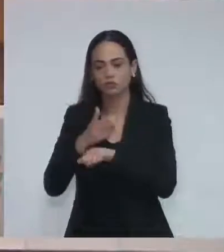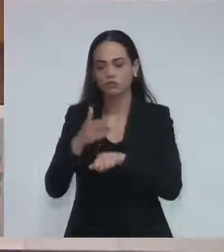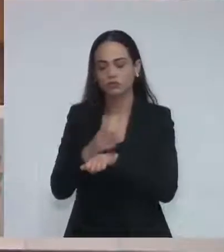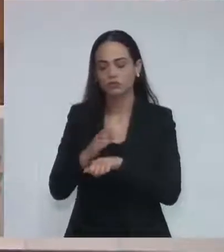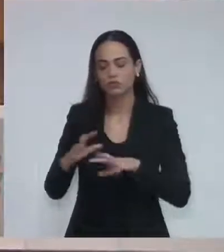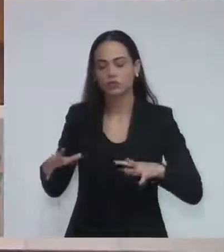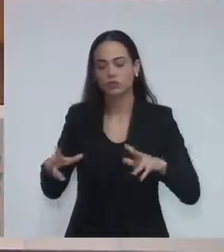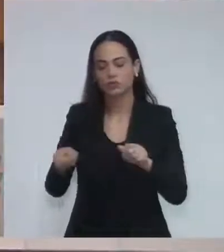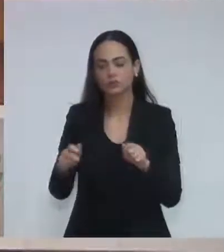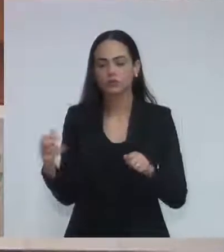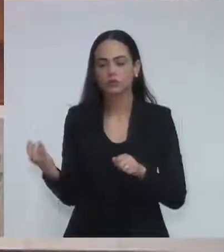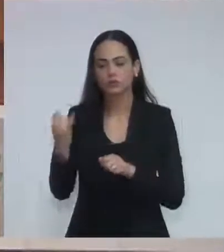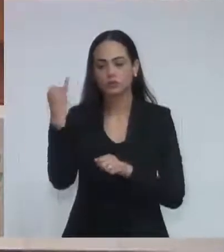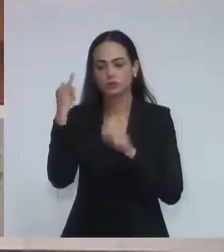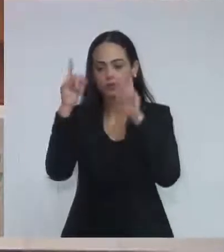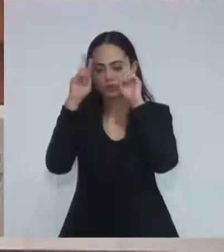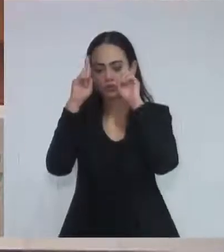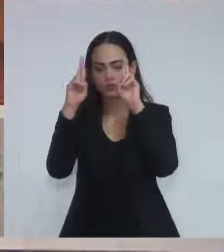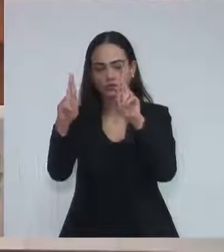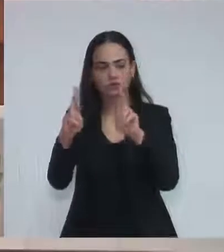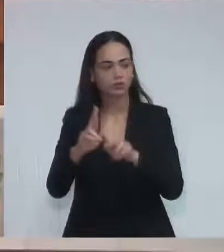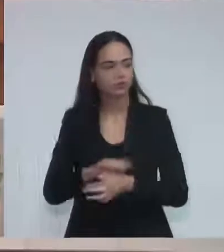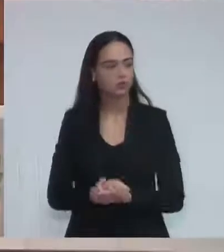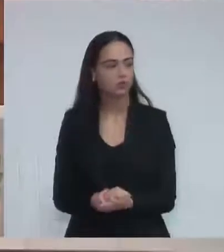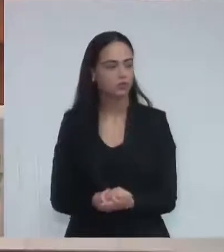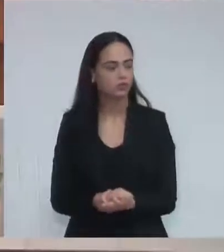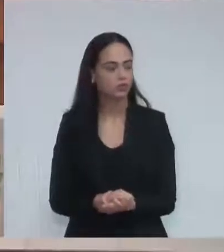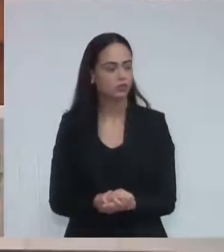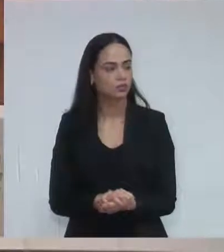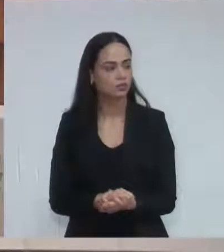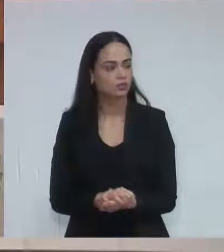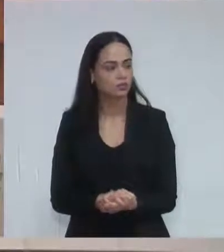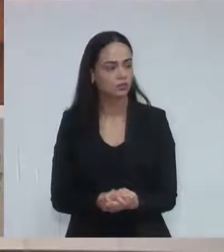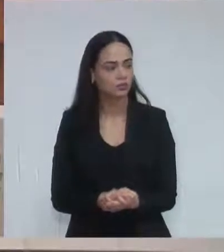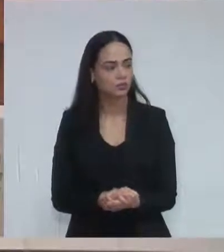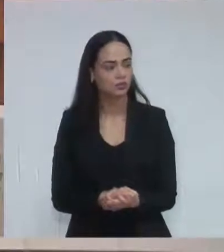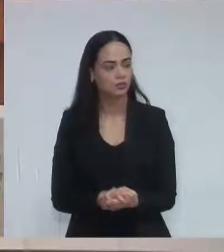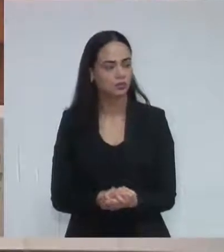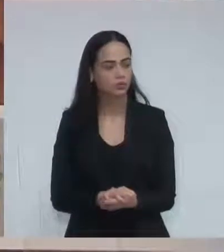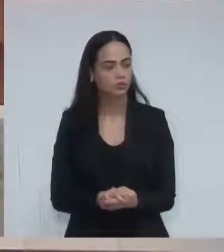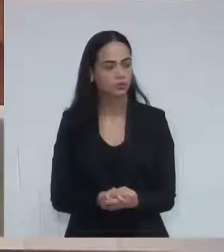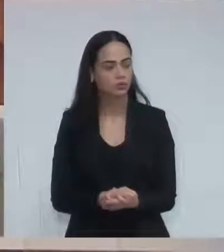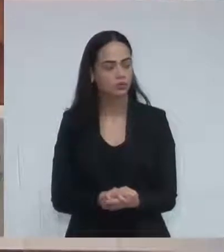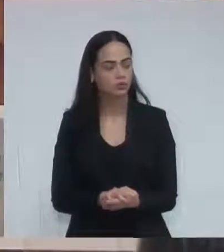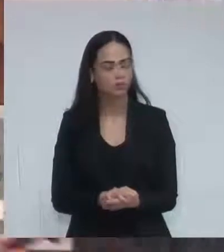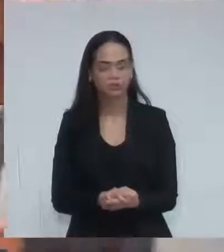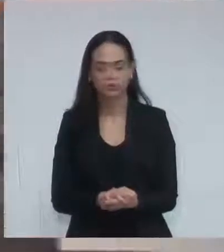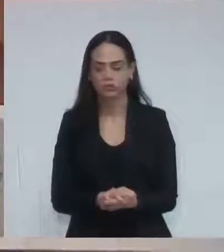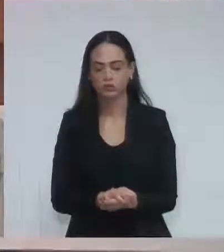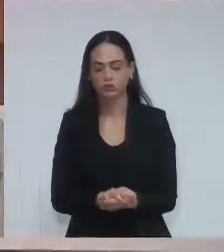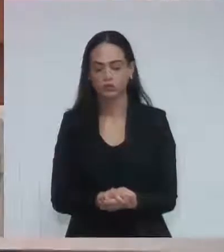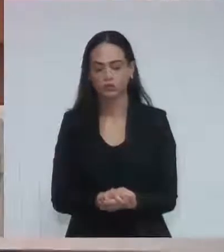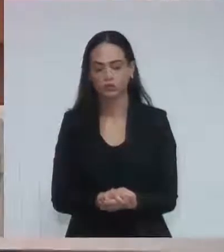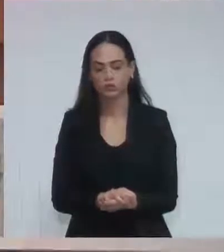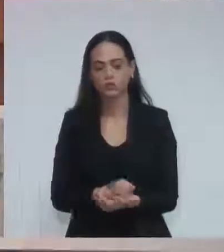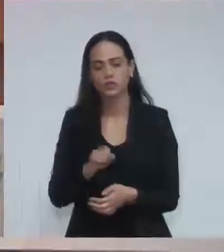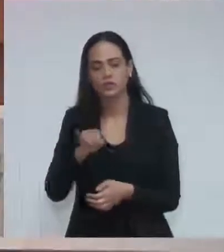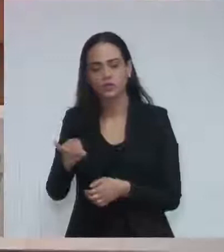merece, desde que específicos e razoáveis, em vista ao princípio da proporcionalidade. Fico à